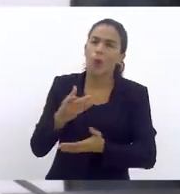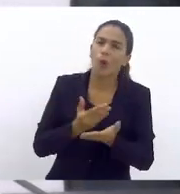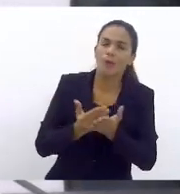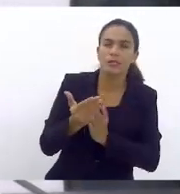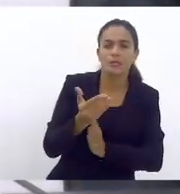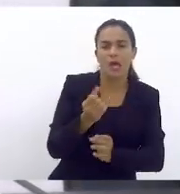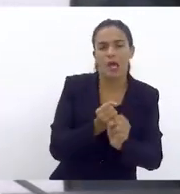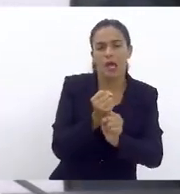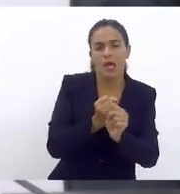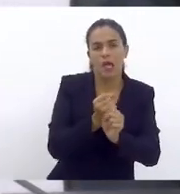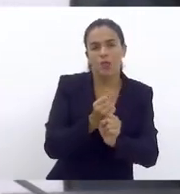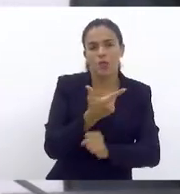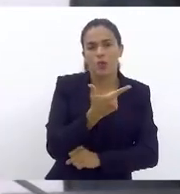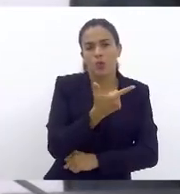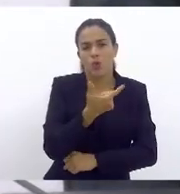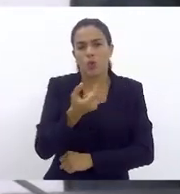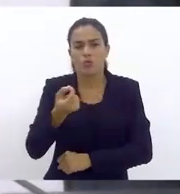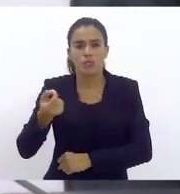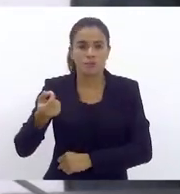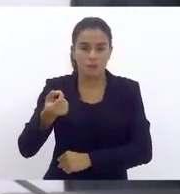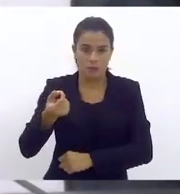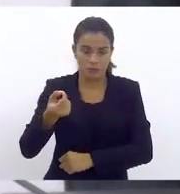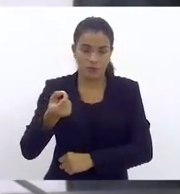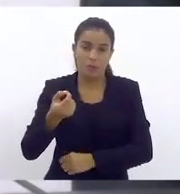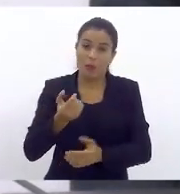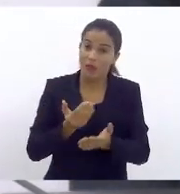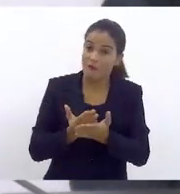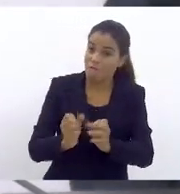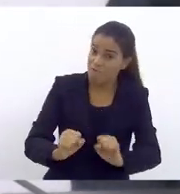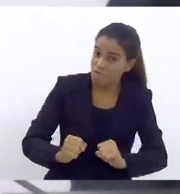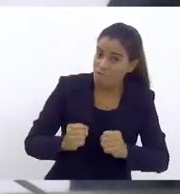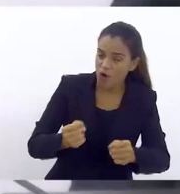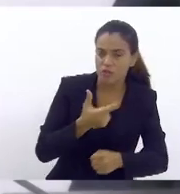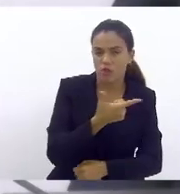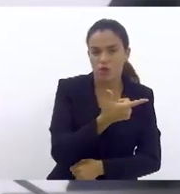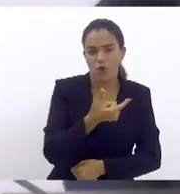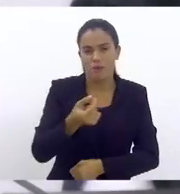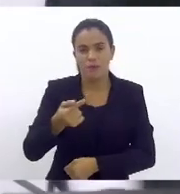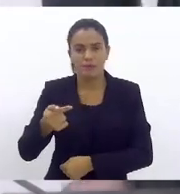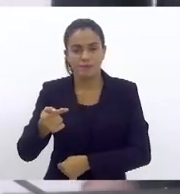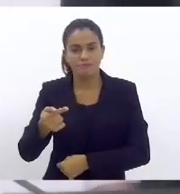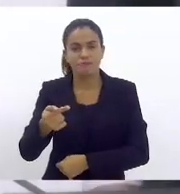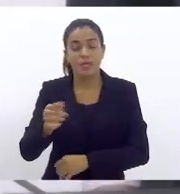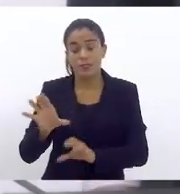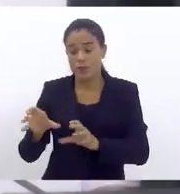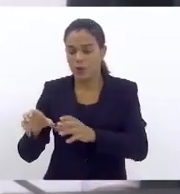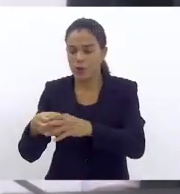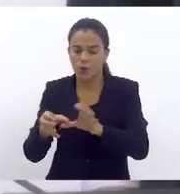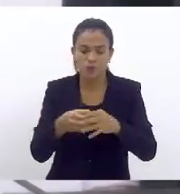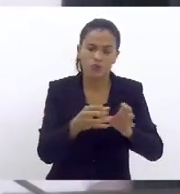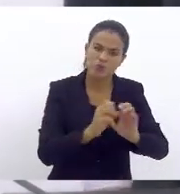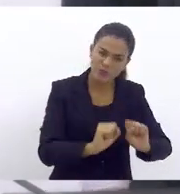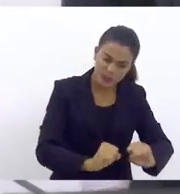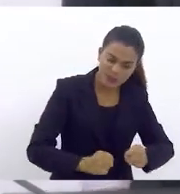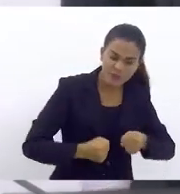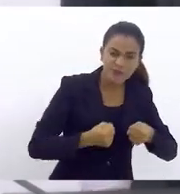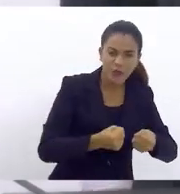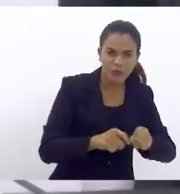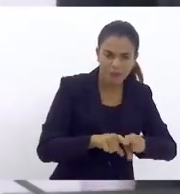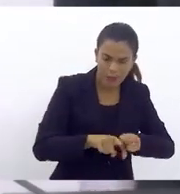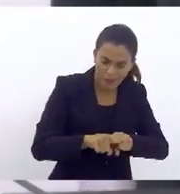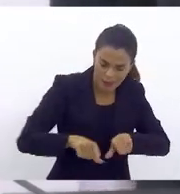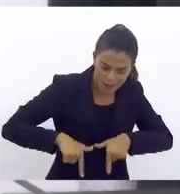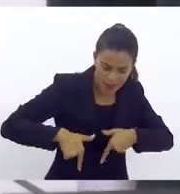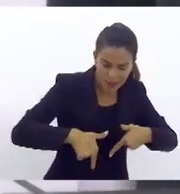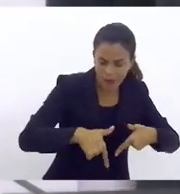2000 com mais força em 2007 esse conjunto de esforços e iniciativas